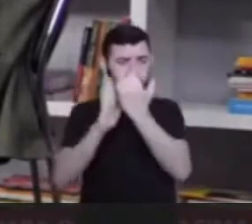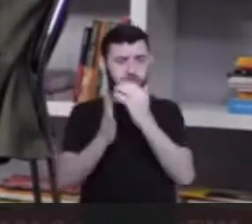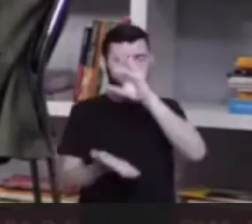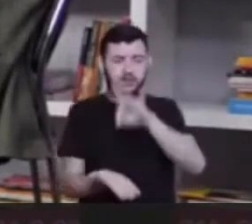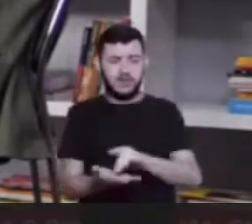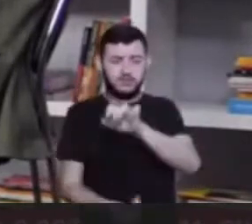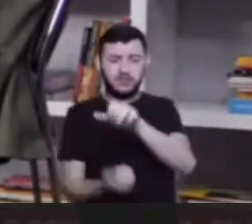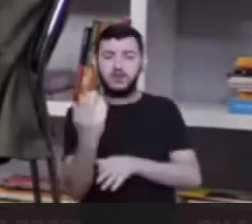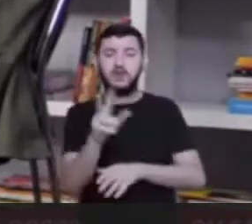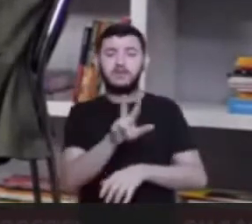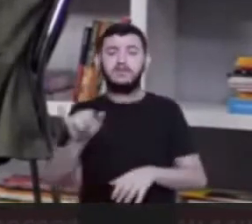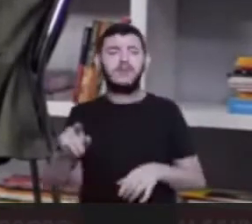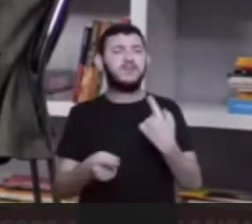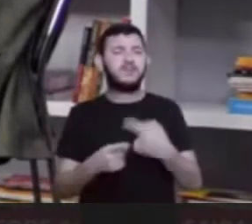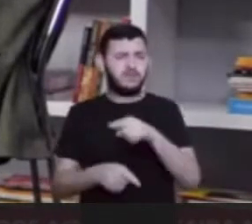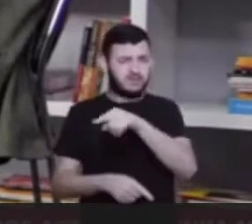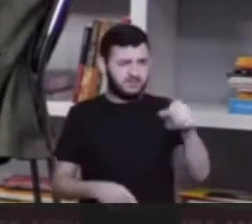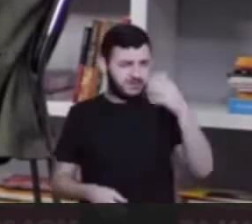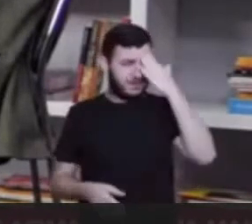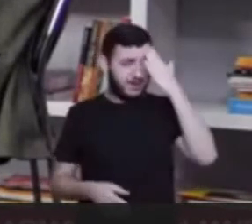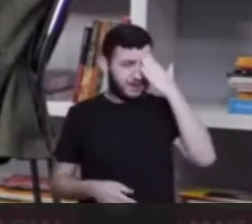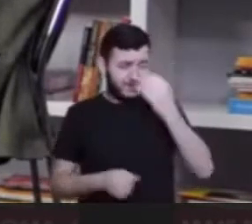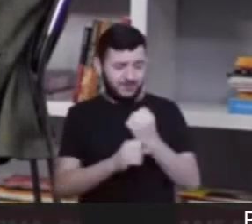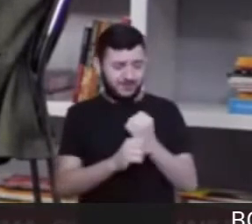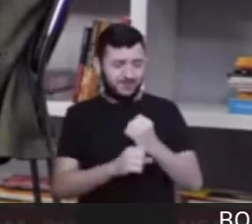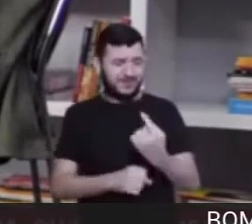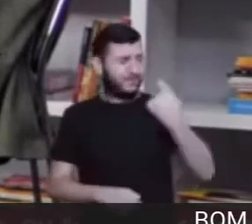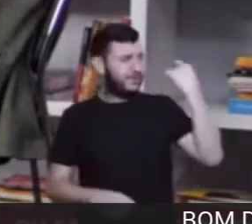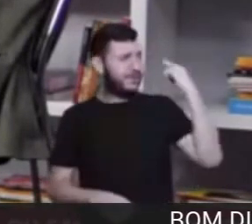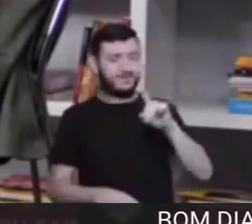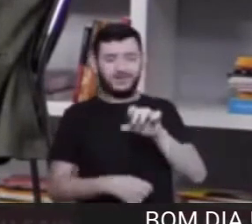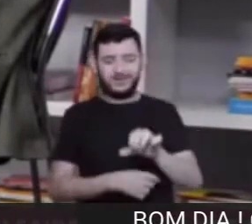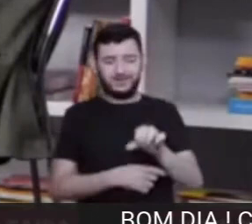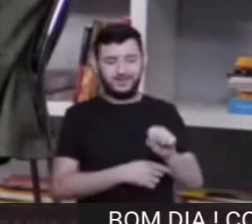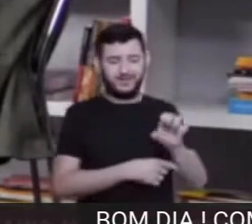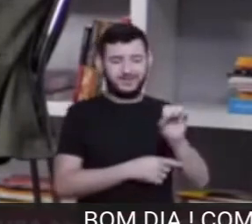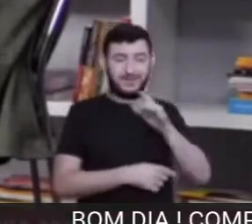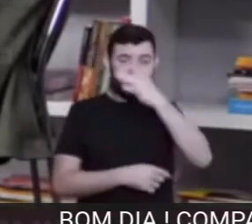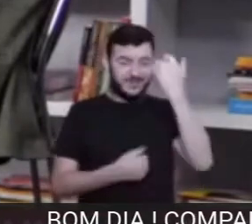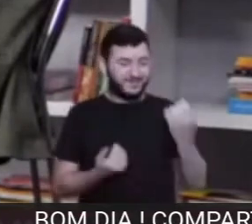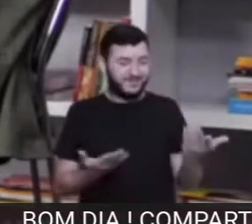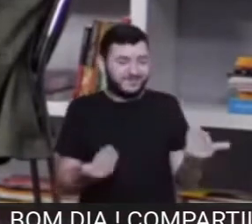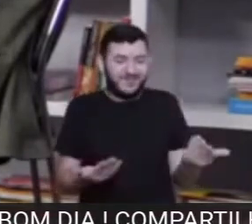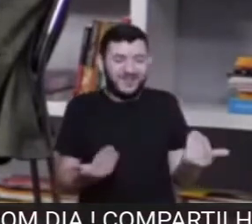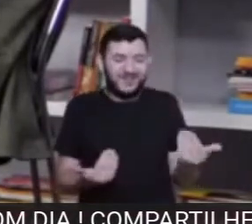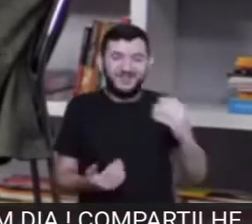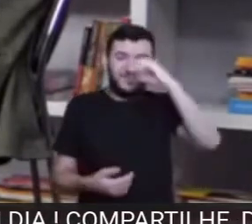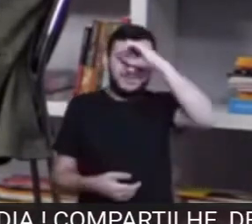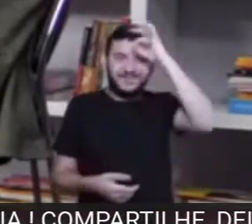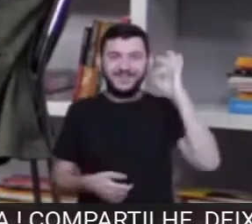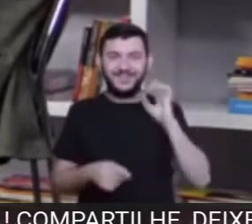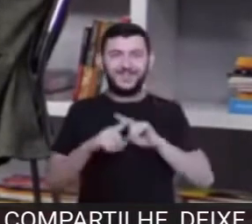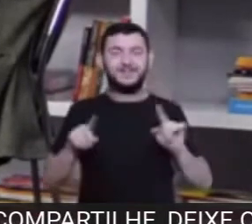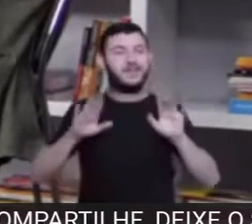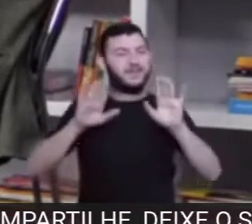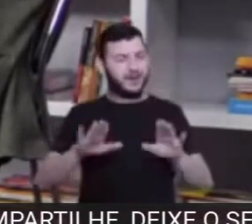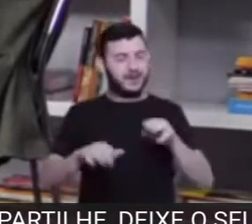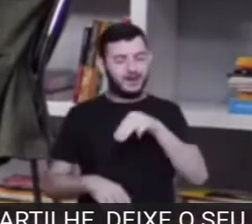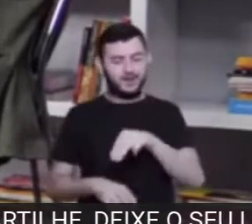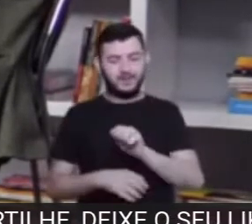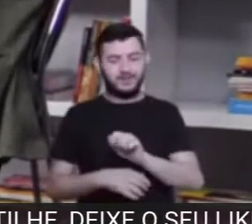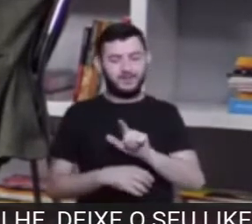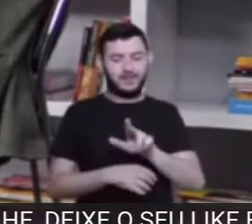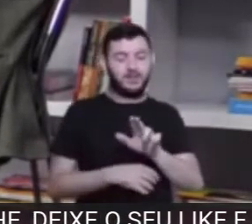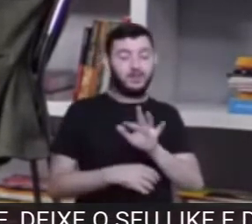sabe, nos anos 80, as pessoas mais novas não sabem disso, mas nos anos 80, o discurso do Maluf de segurança aqui em São Paulo